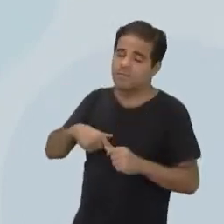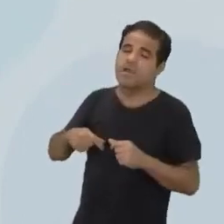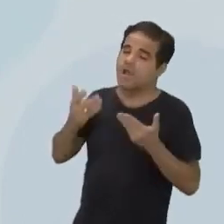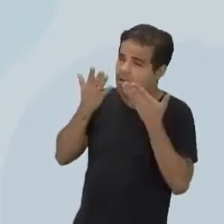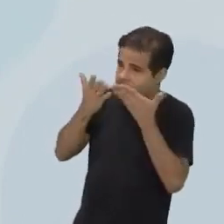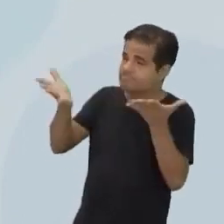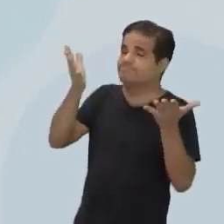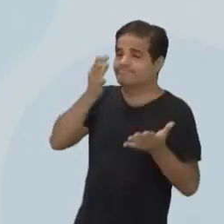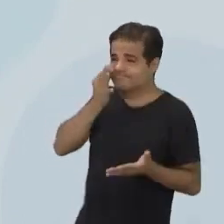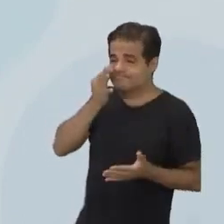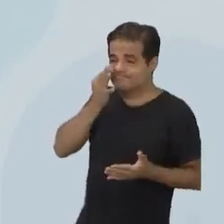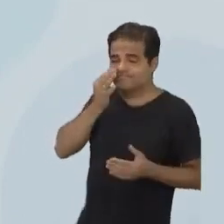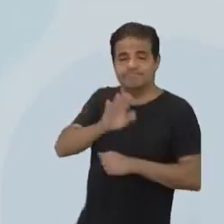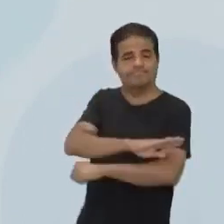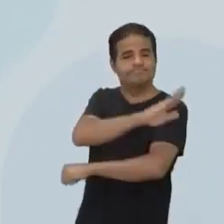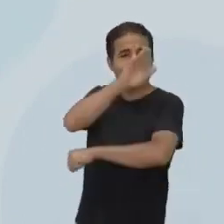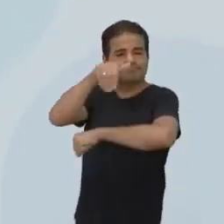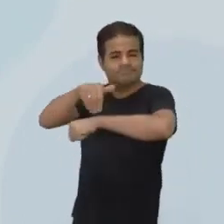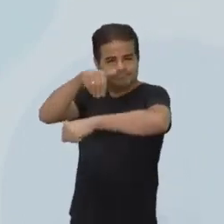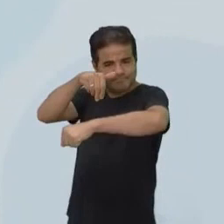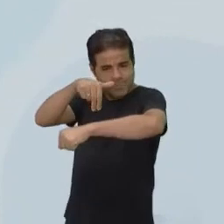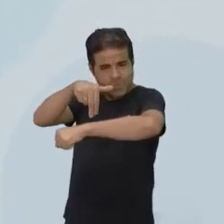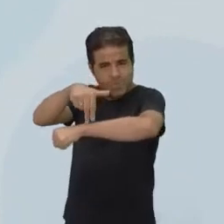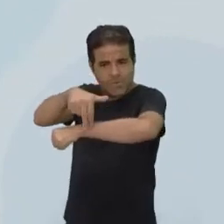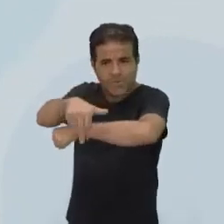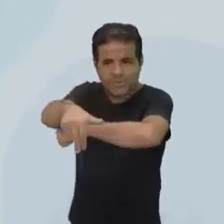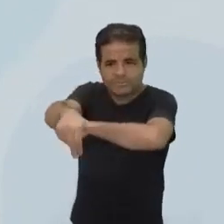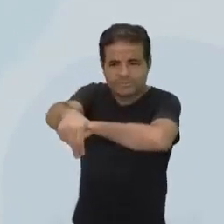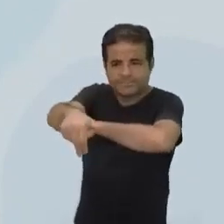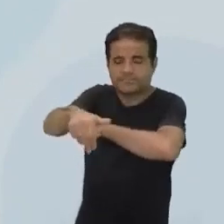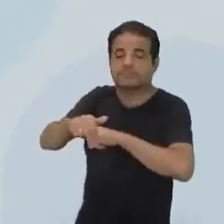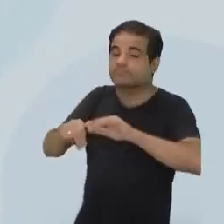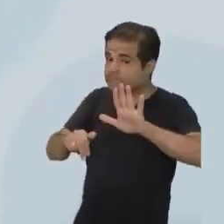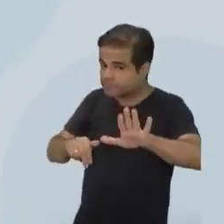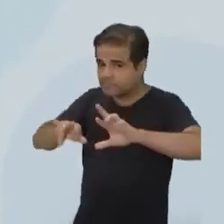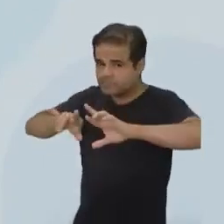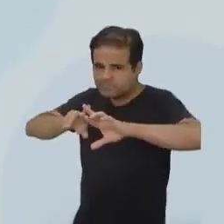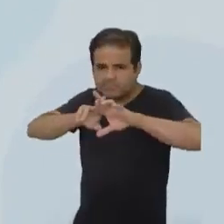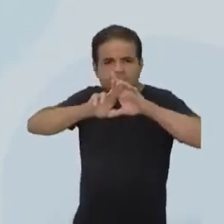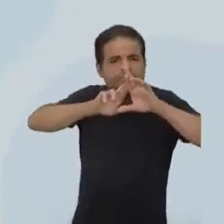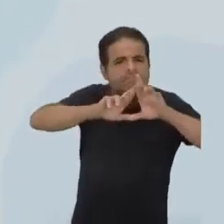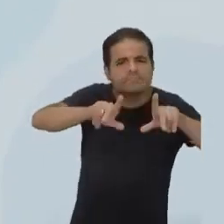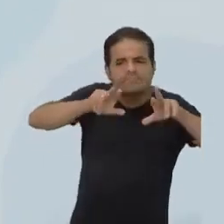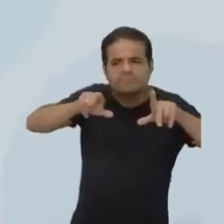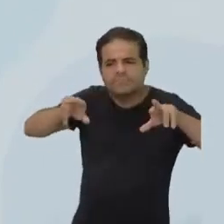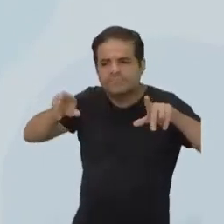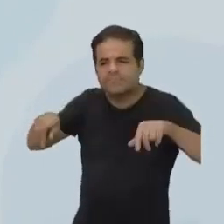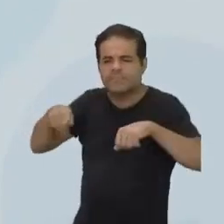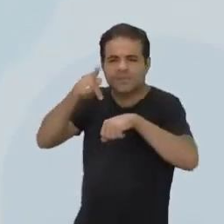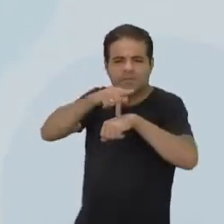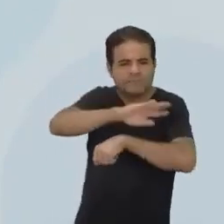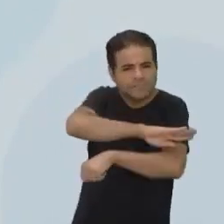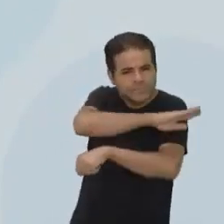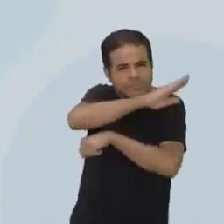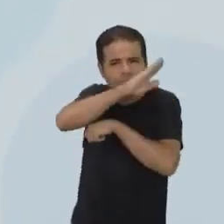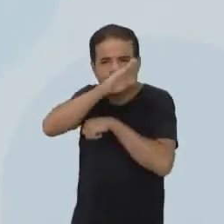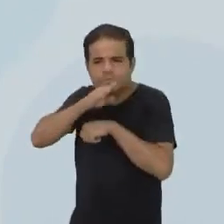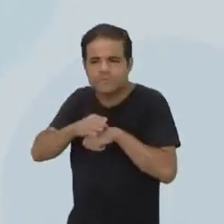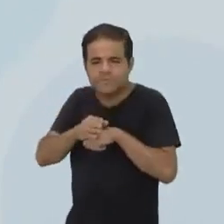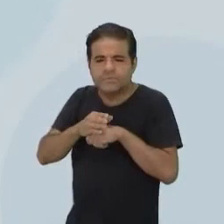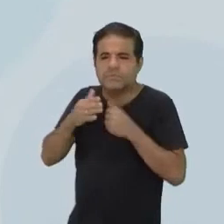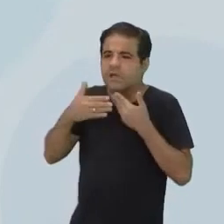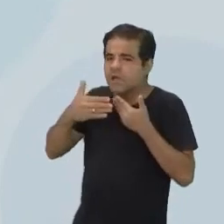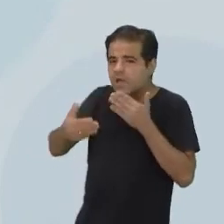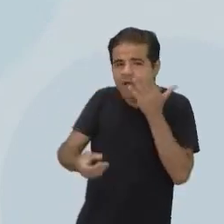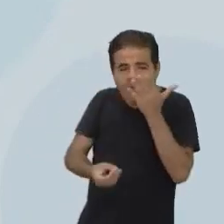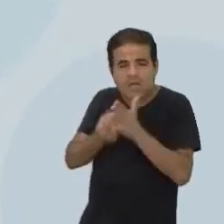aí presentes nessa caverna. Exatamente. E ali, diferentes formações também rochosas. E as cavernas